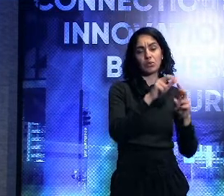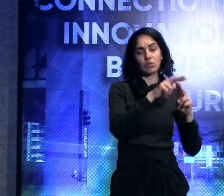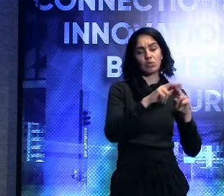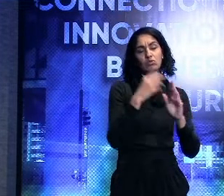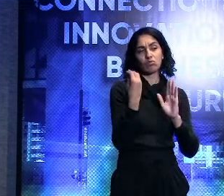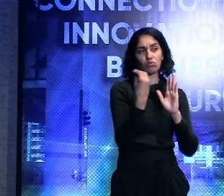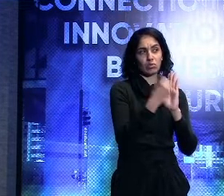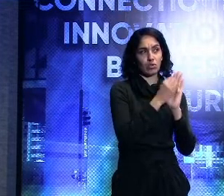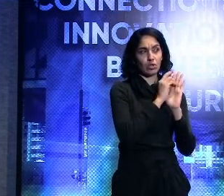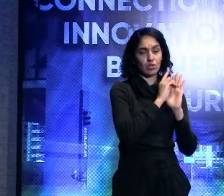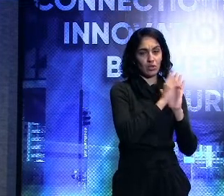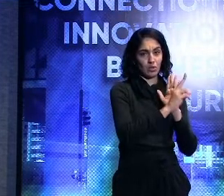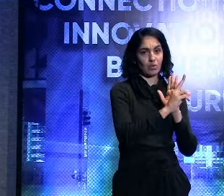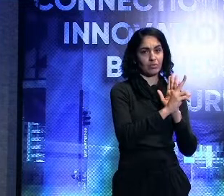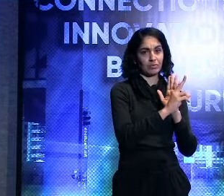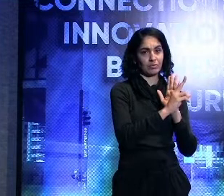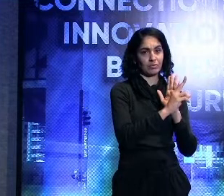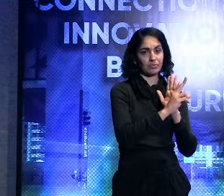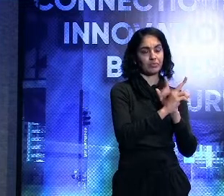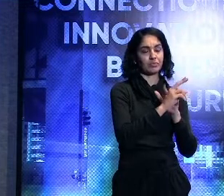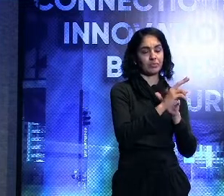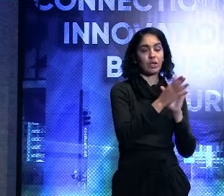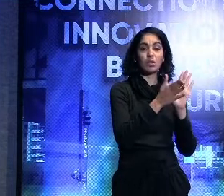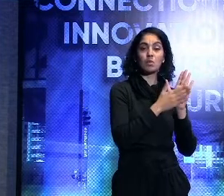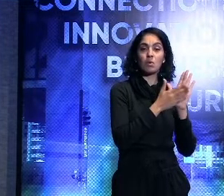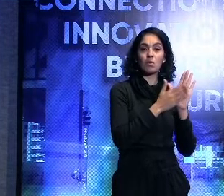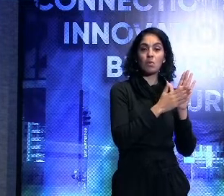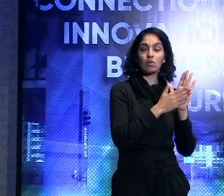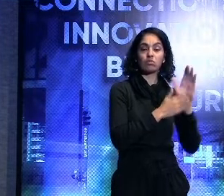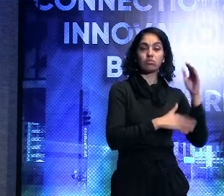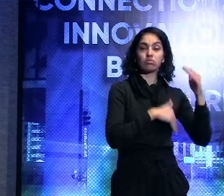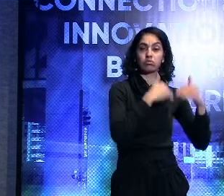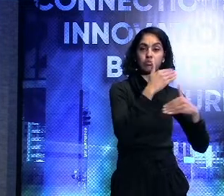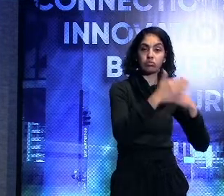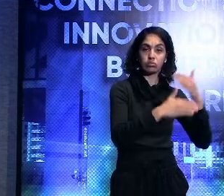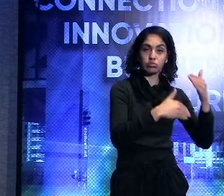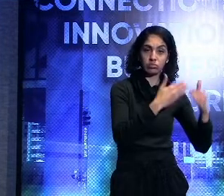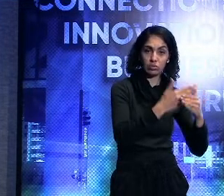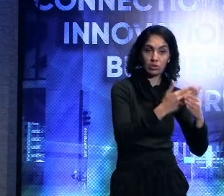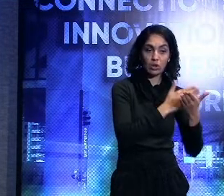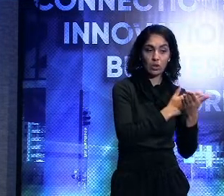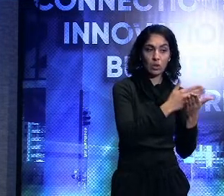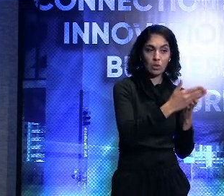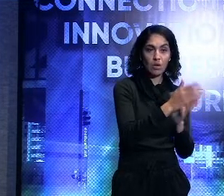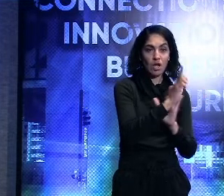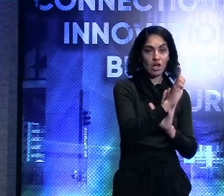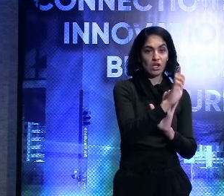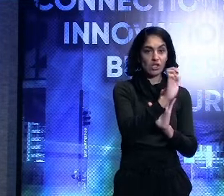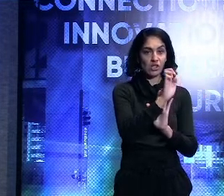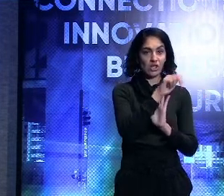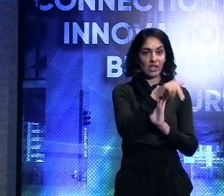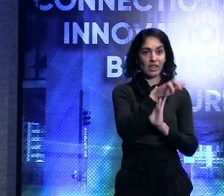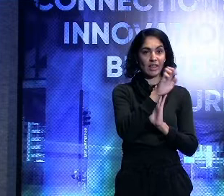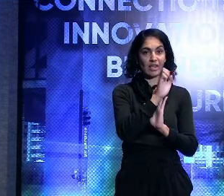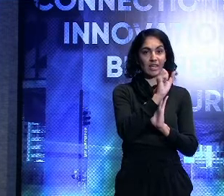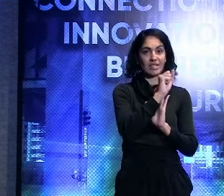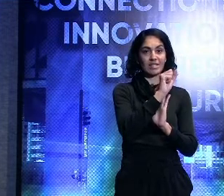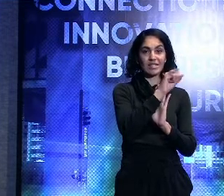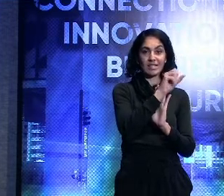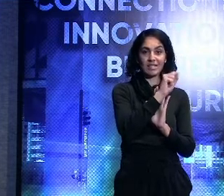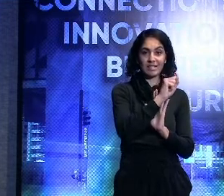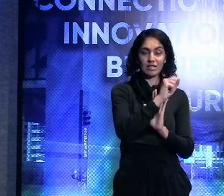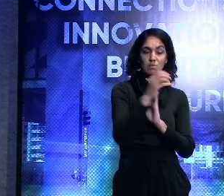de S-Gênesis, né? Então, quando a gente se propõe a trazer um processo que chama S-Gênesis, é exatamente para nos mostrar um